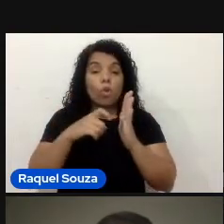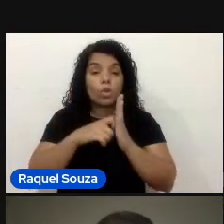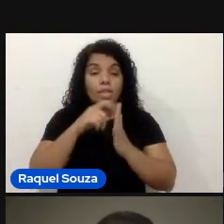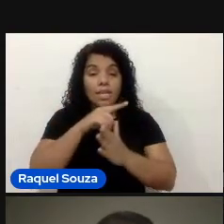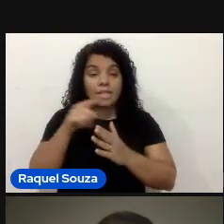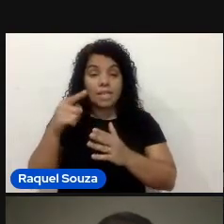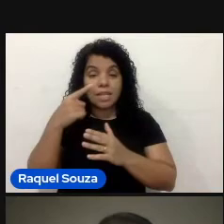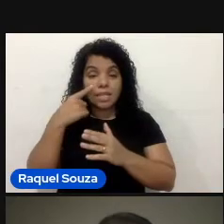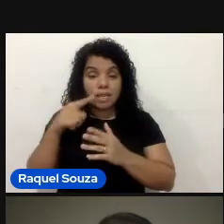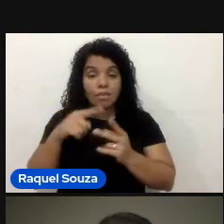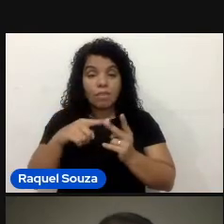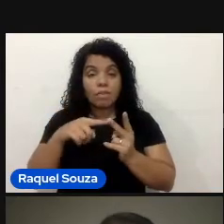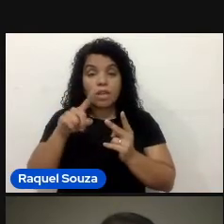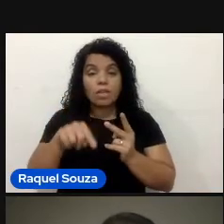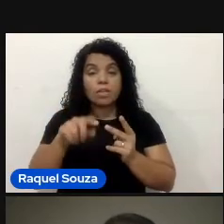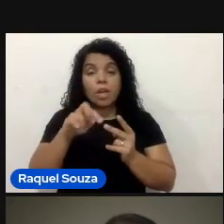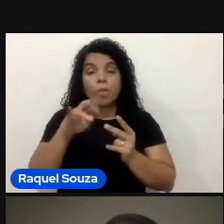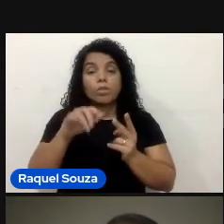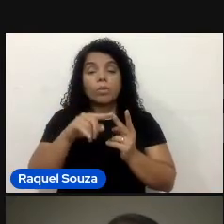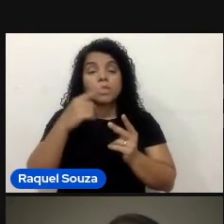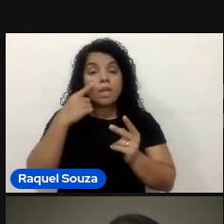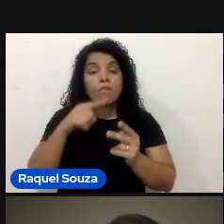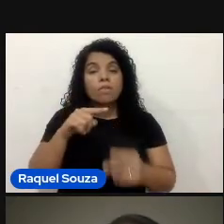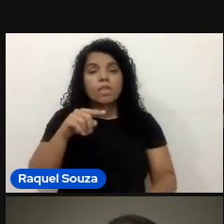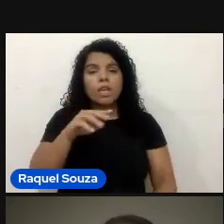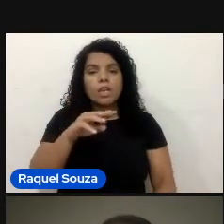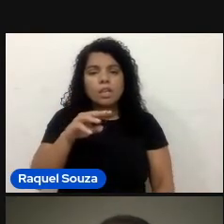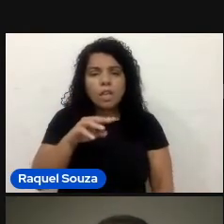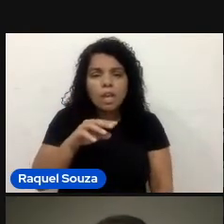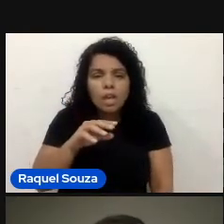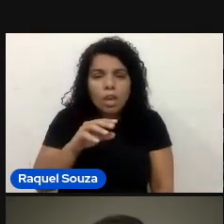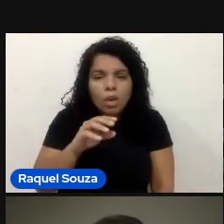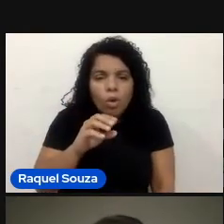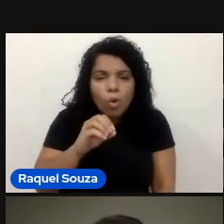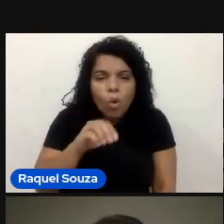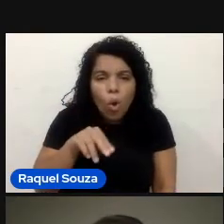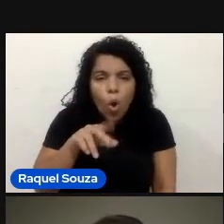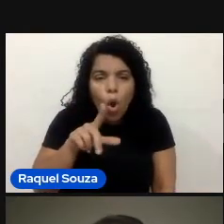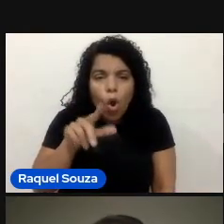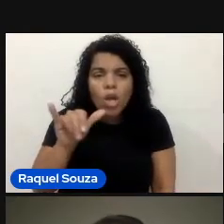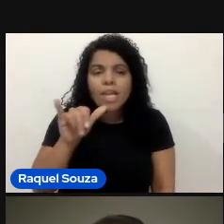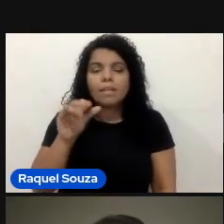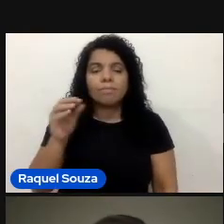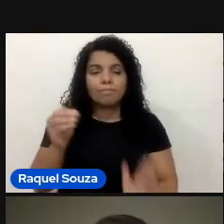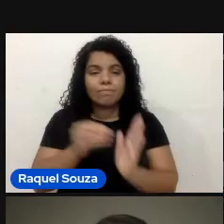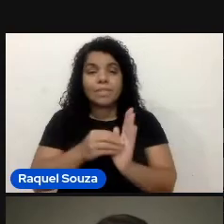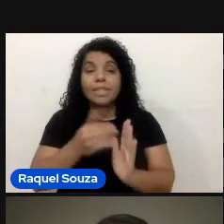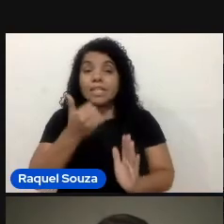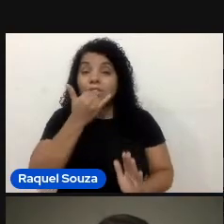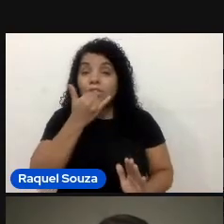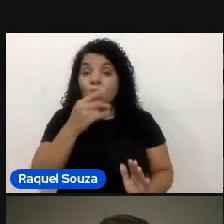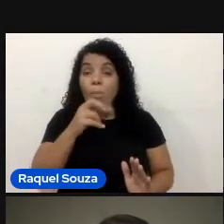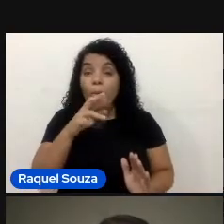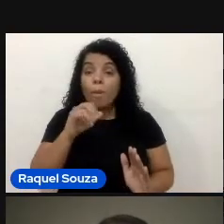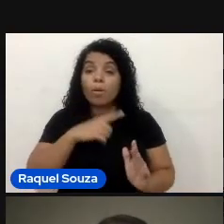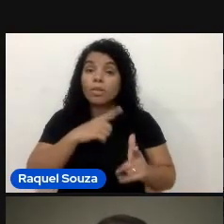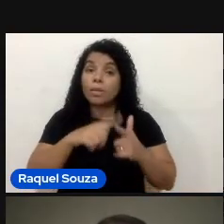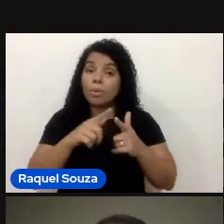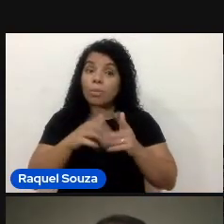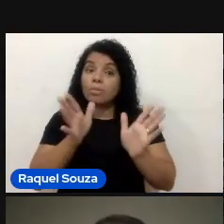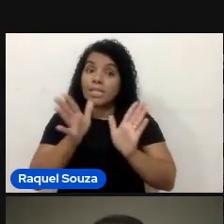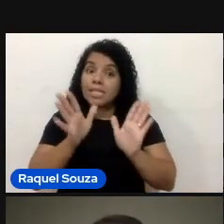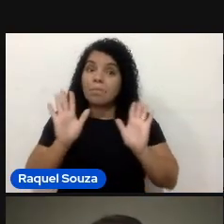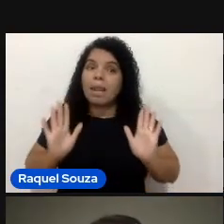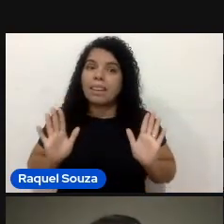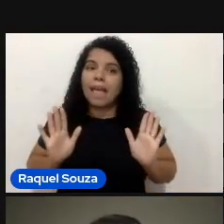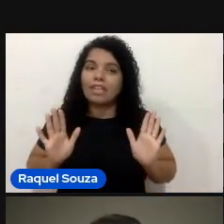output. Aqui eu vou colocar um only, e ele está conseguindo porque, desculpa, Paulo, mas tem problemas de acessibilidade. E vou